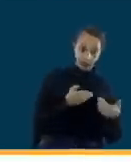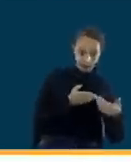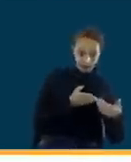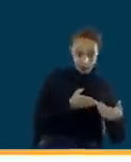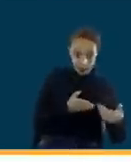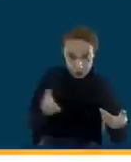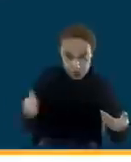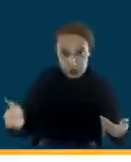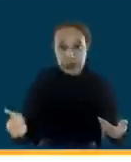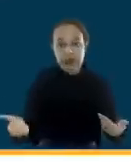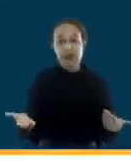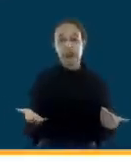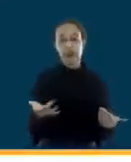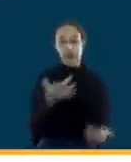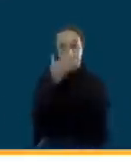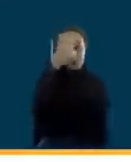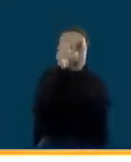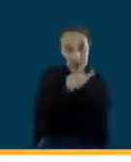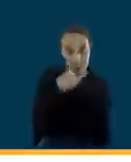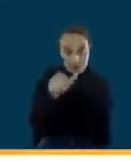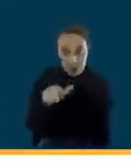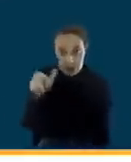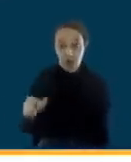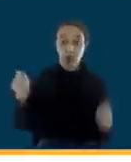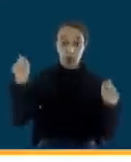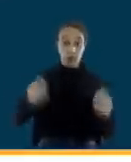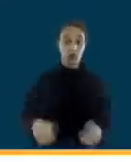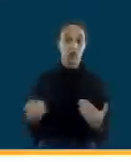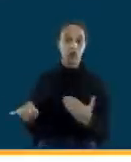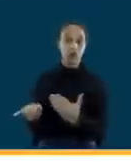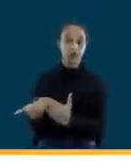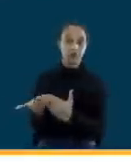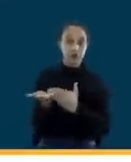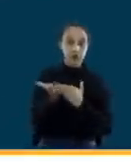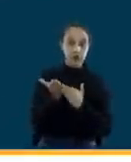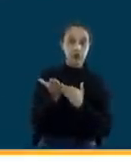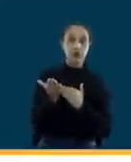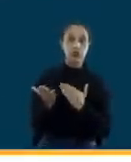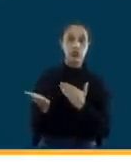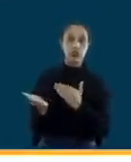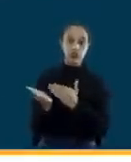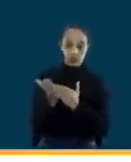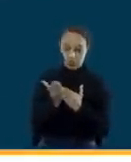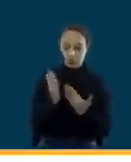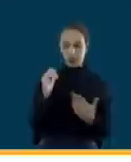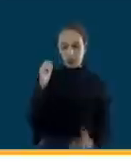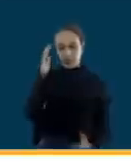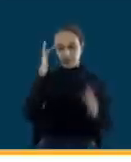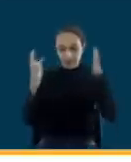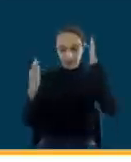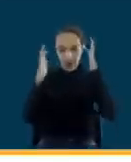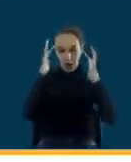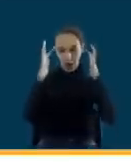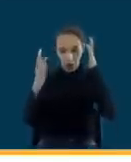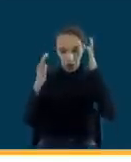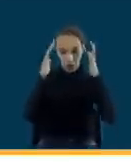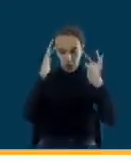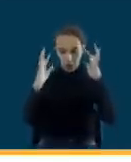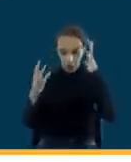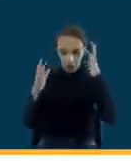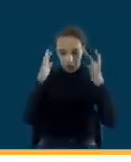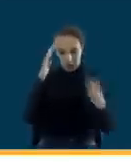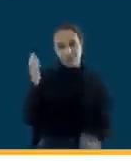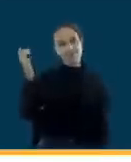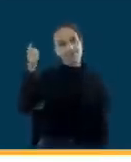articuladores, pessoas capazes de nos ajudarem a juntar, a pensar, a refletir. Não